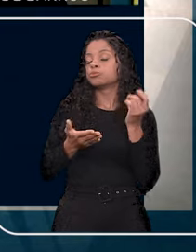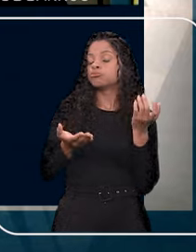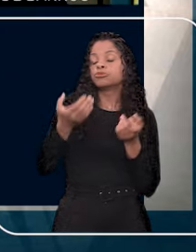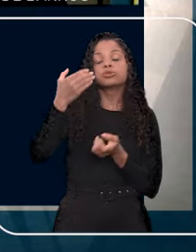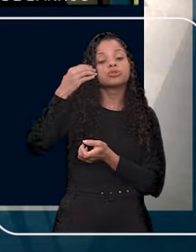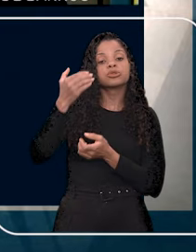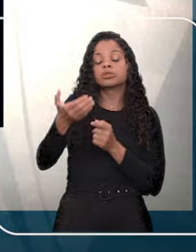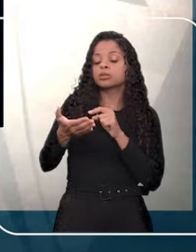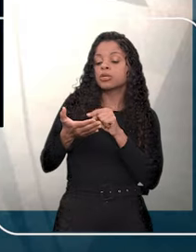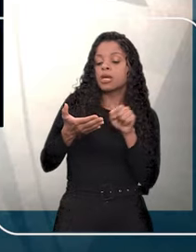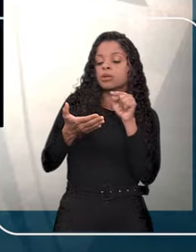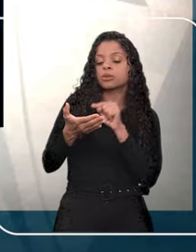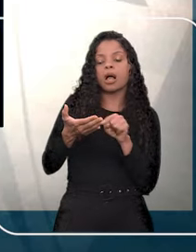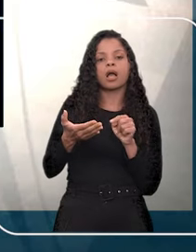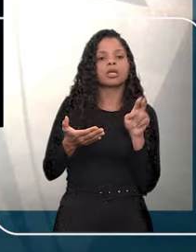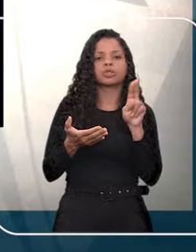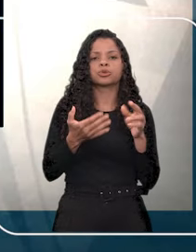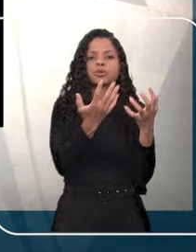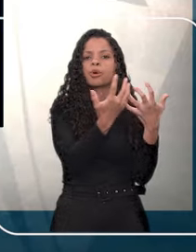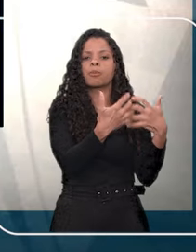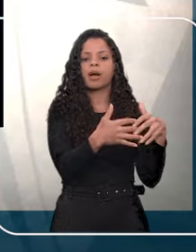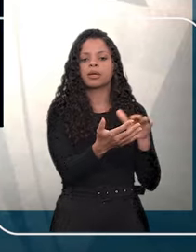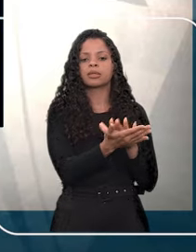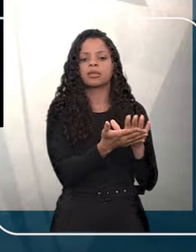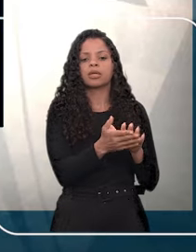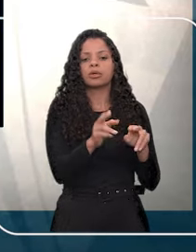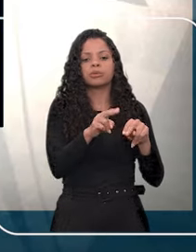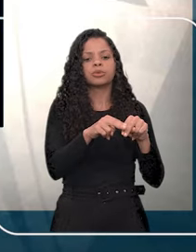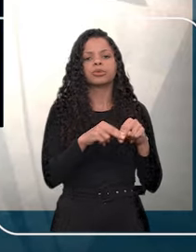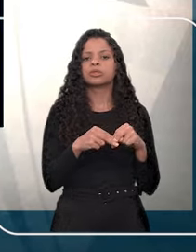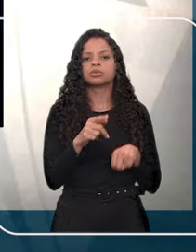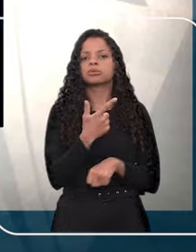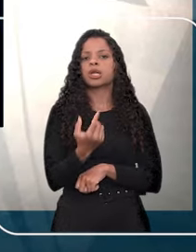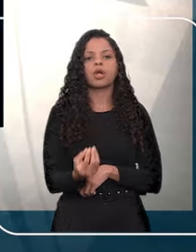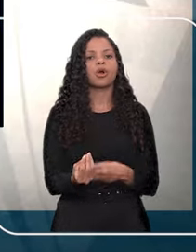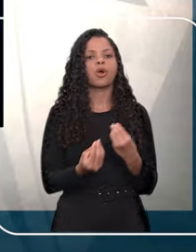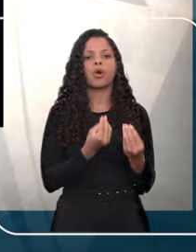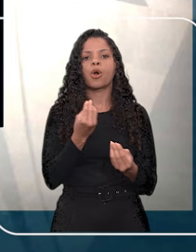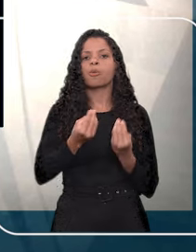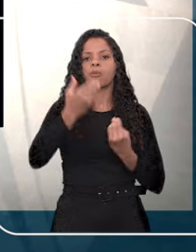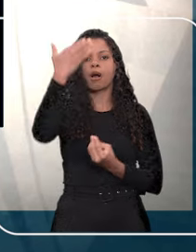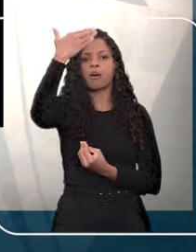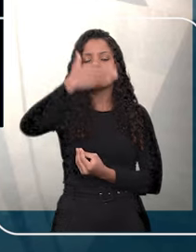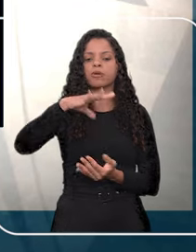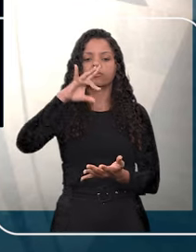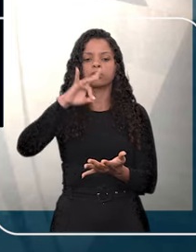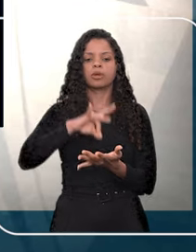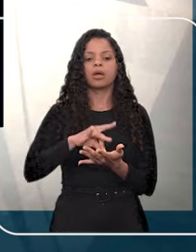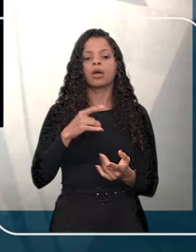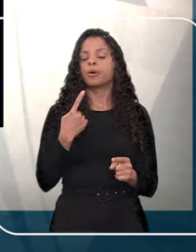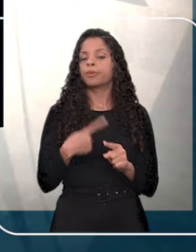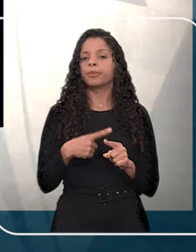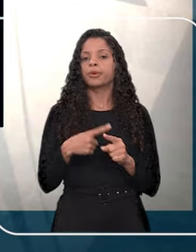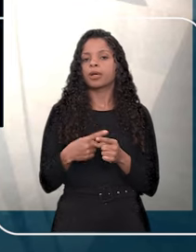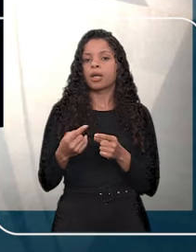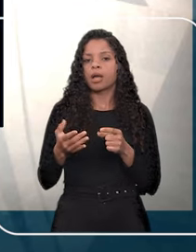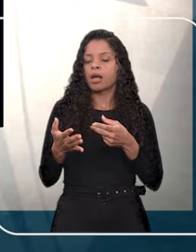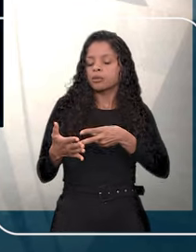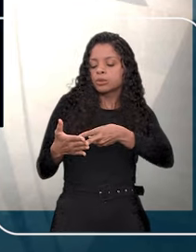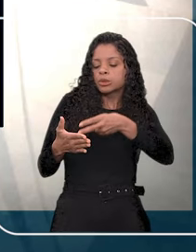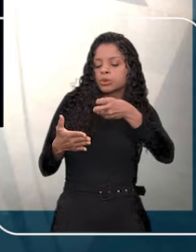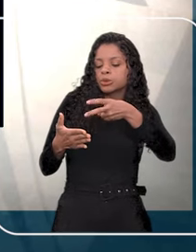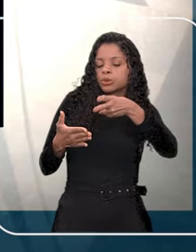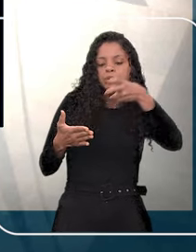de máquinas extratoras e por isso não seria possível com conferir a idoneidade das provas porque não havia registro de que os elementos